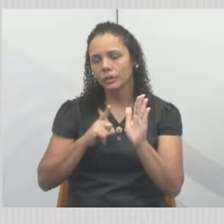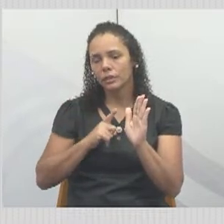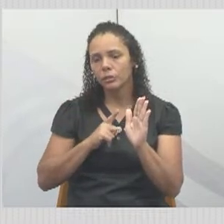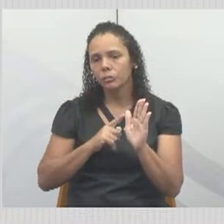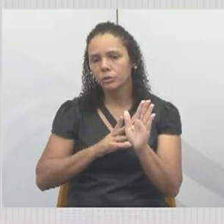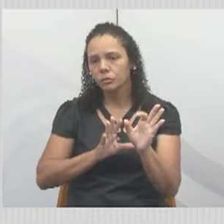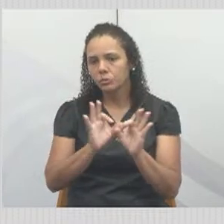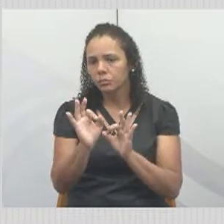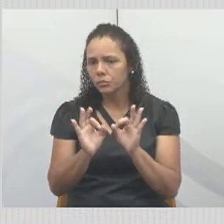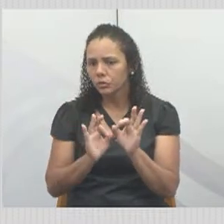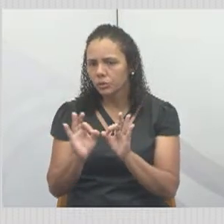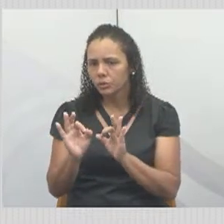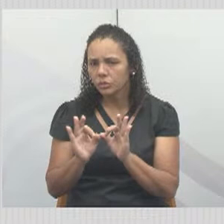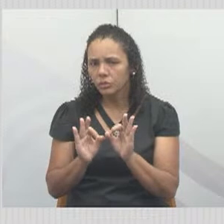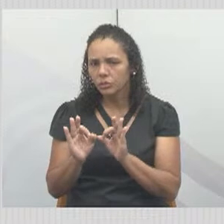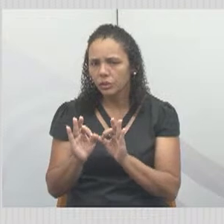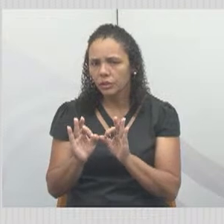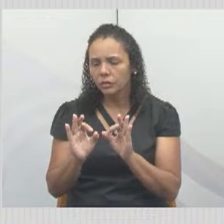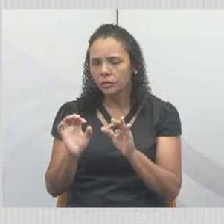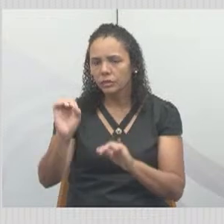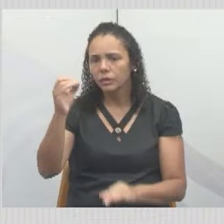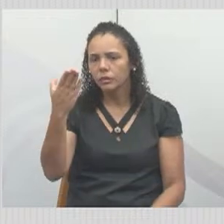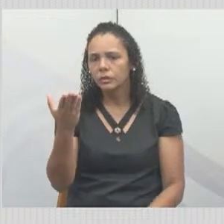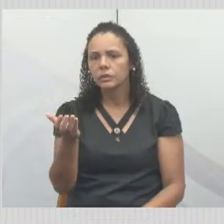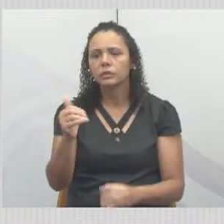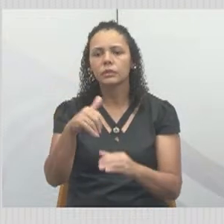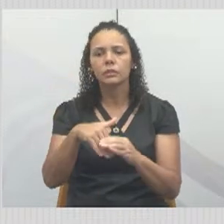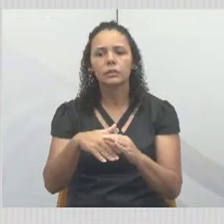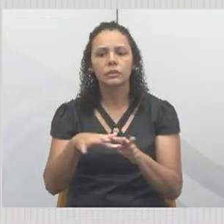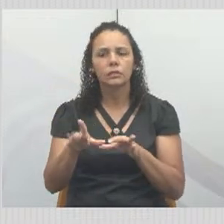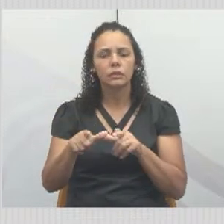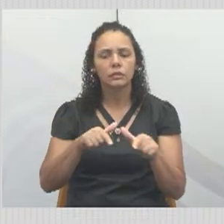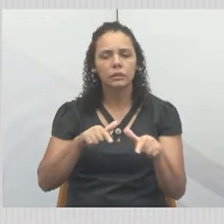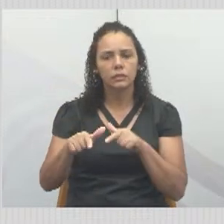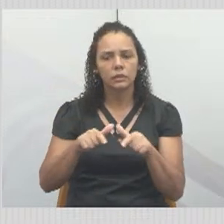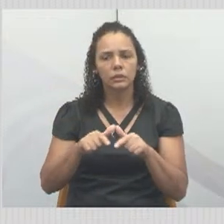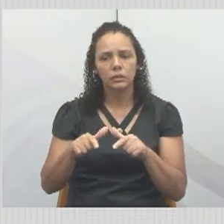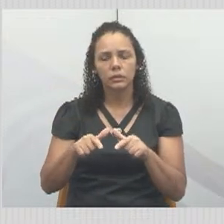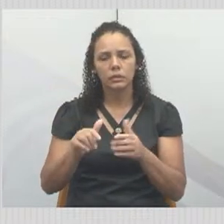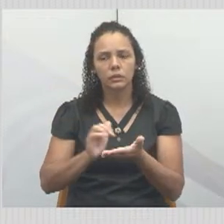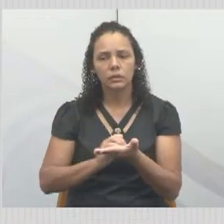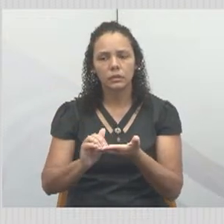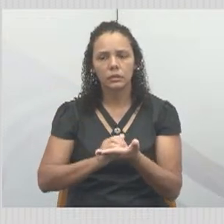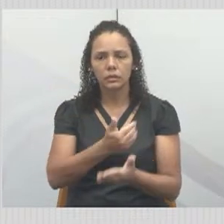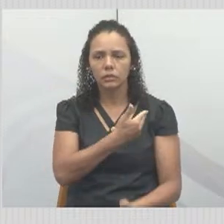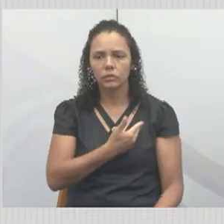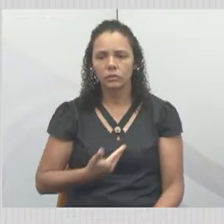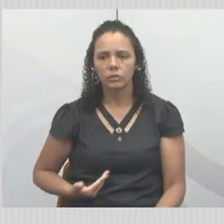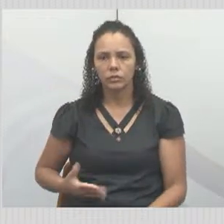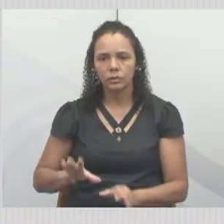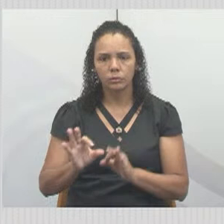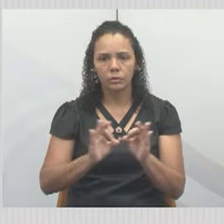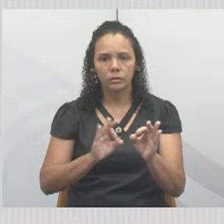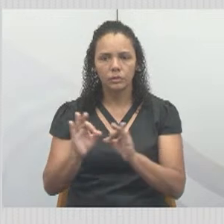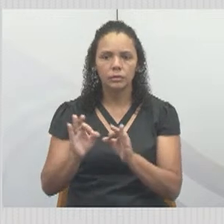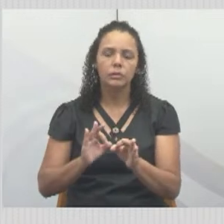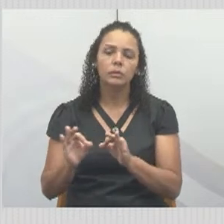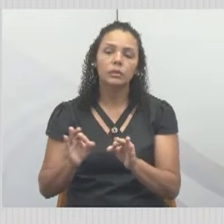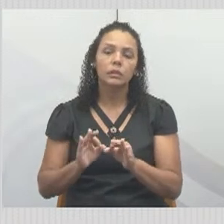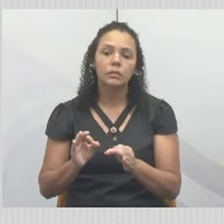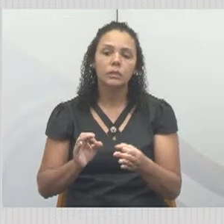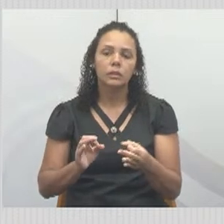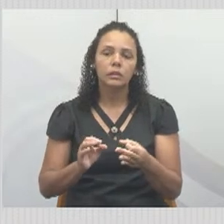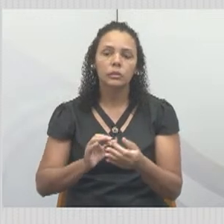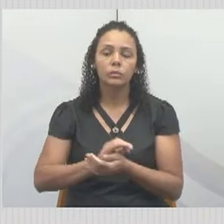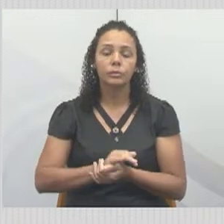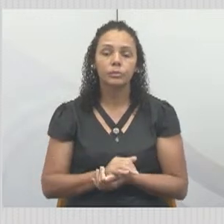projetos que vão ser executados dentro da Secretaria de Governo e Planejamento, como a remodelação da intersecção da Ademar de Barros,